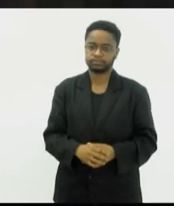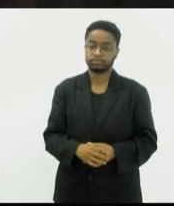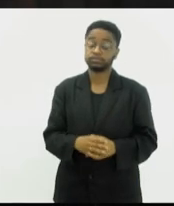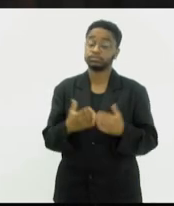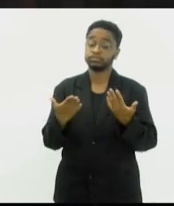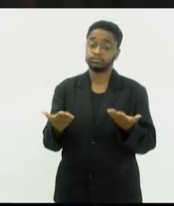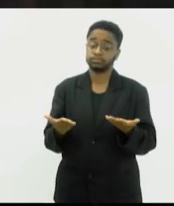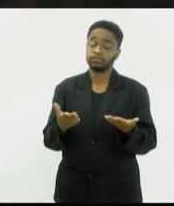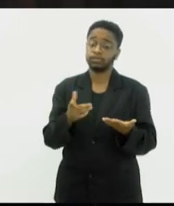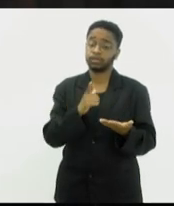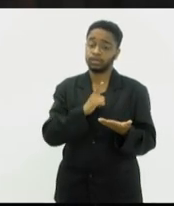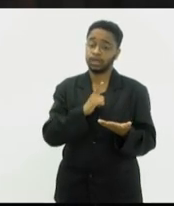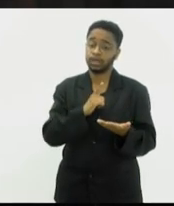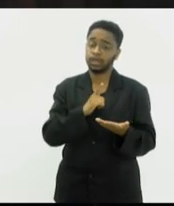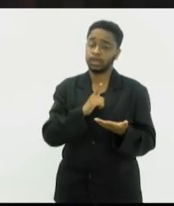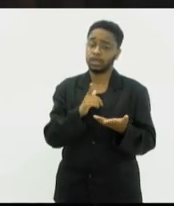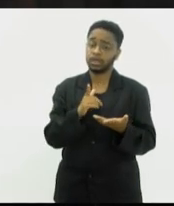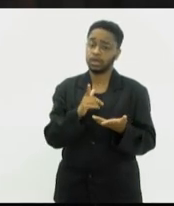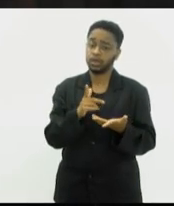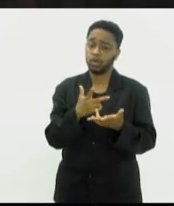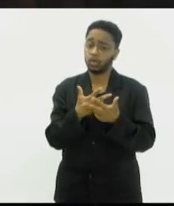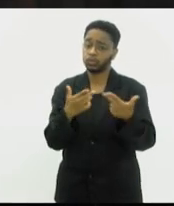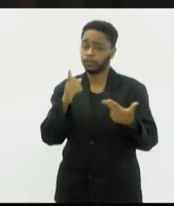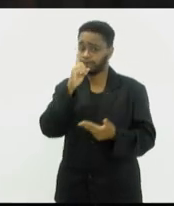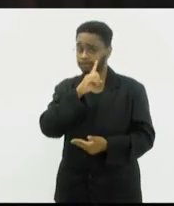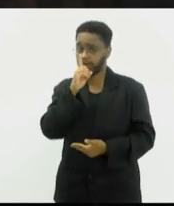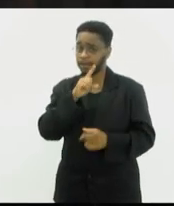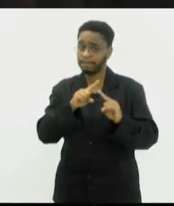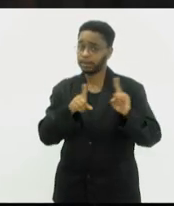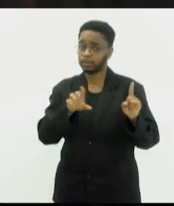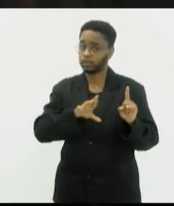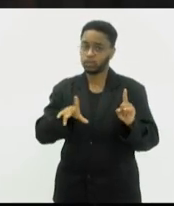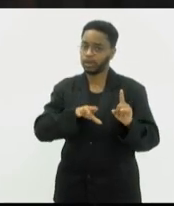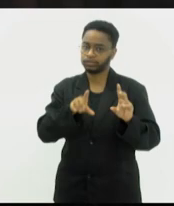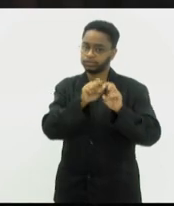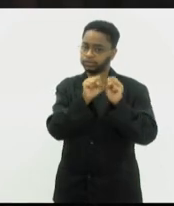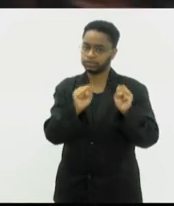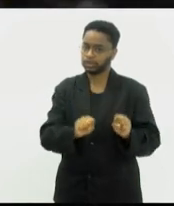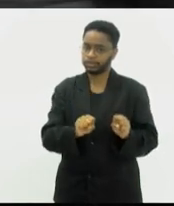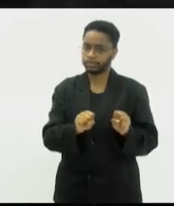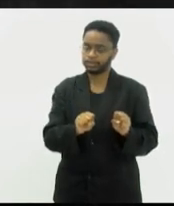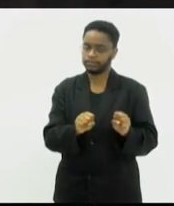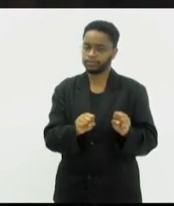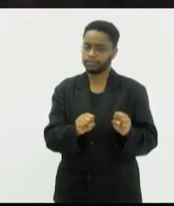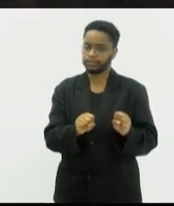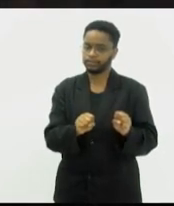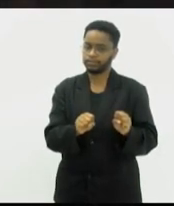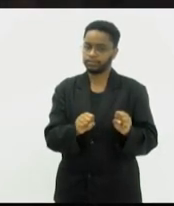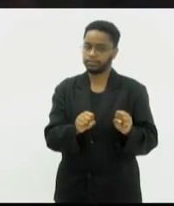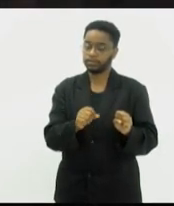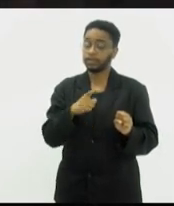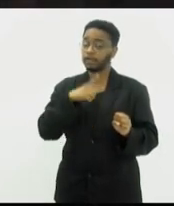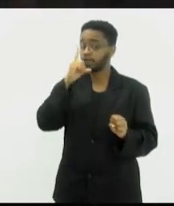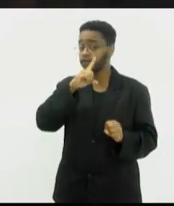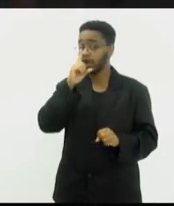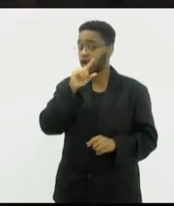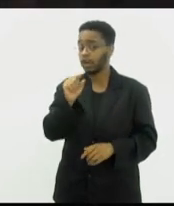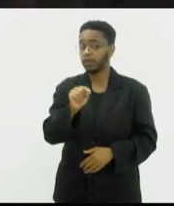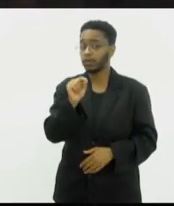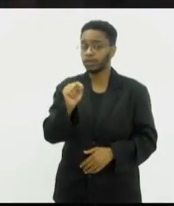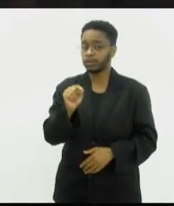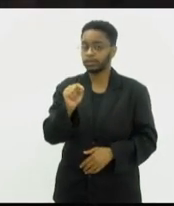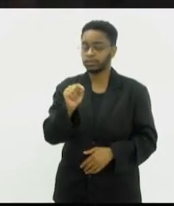Então, tem alguma coisa que está falha. E não é no sistema. O que está falho